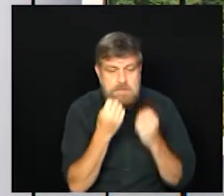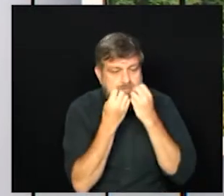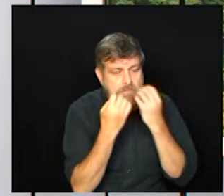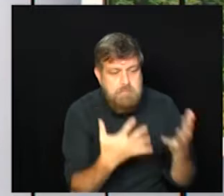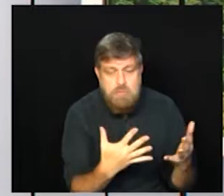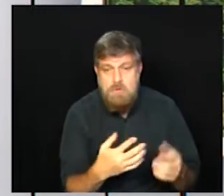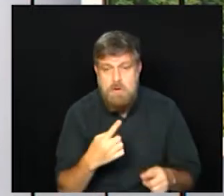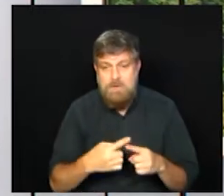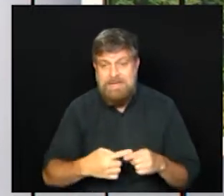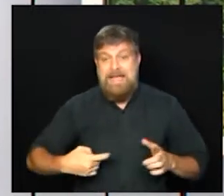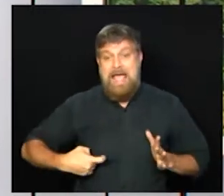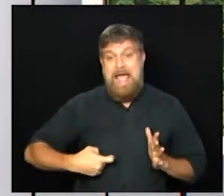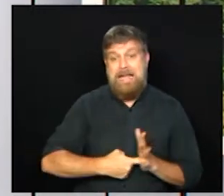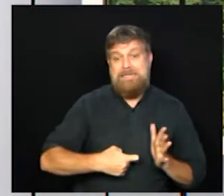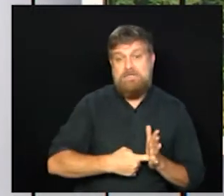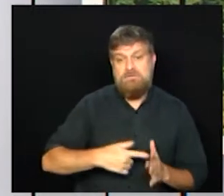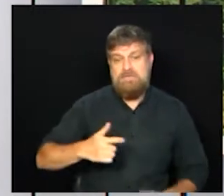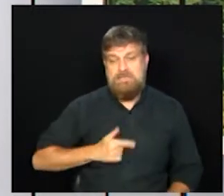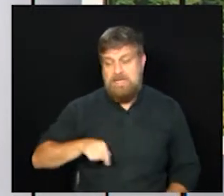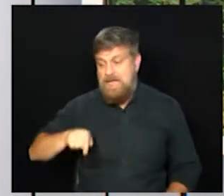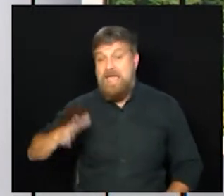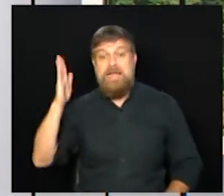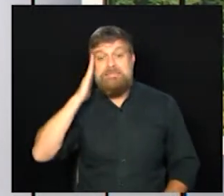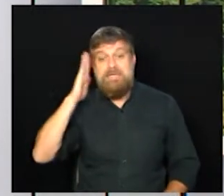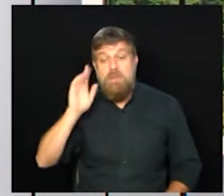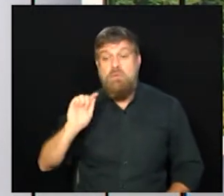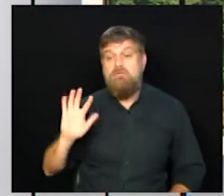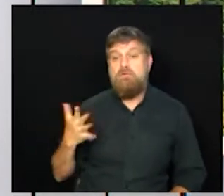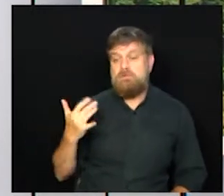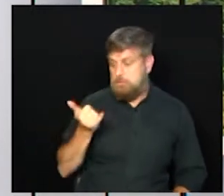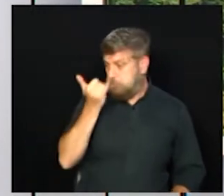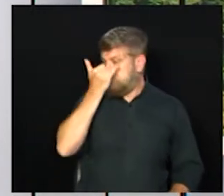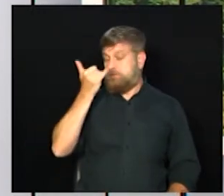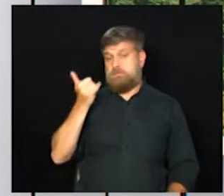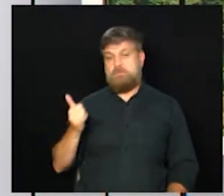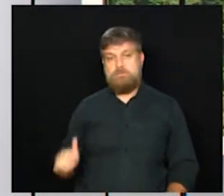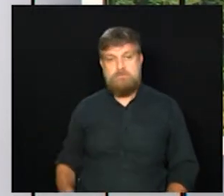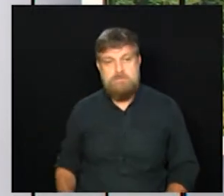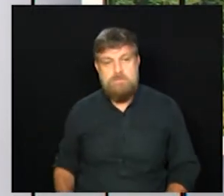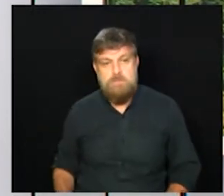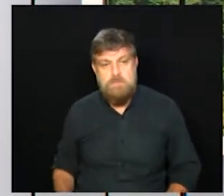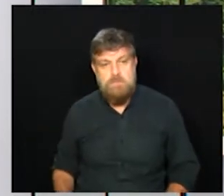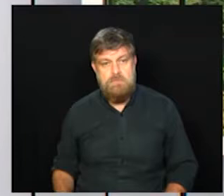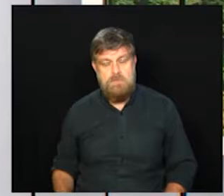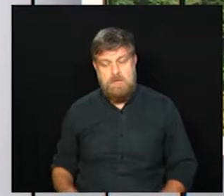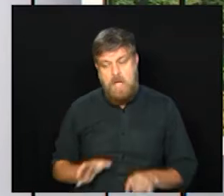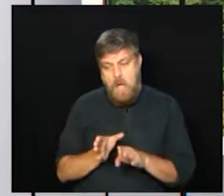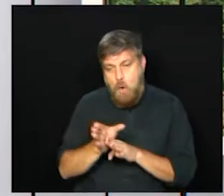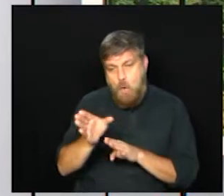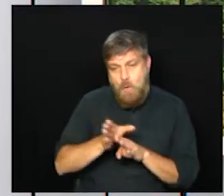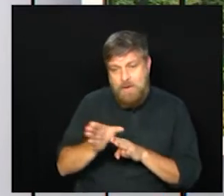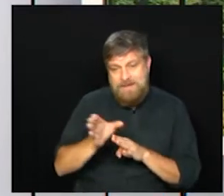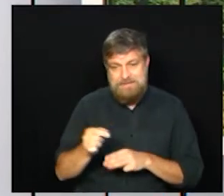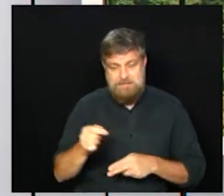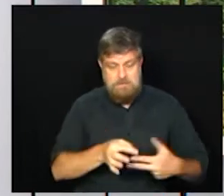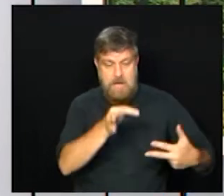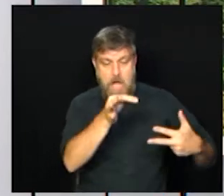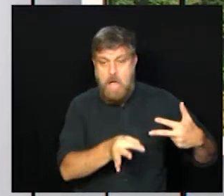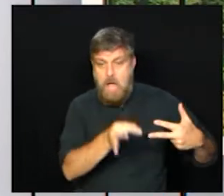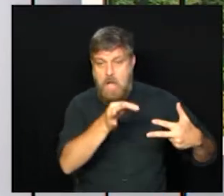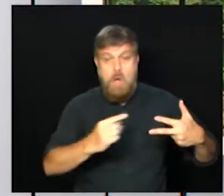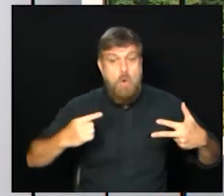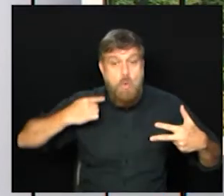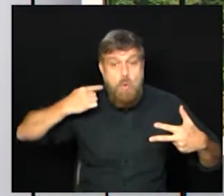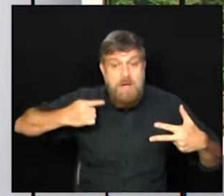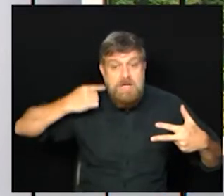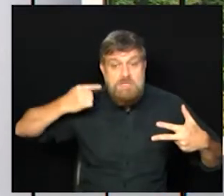fazer uma denúncia passa por ela saber quais são as consequências de uma denúncia, né? Então, a orientação jurídica, a orientação sobre quais